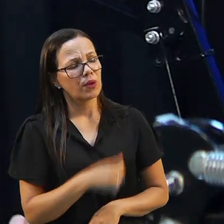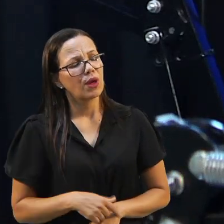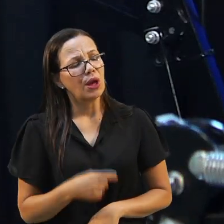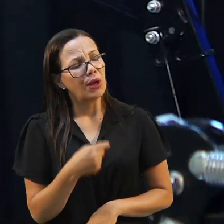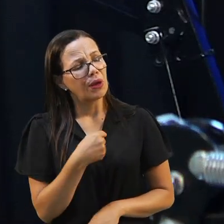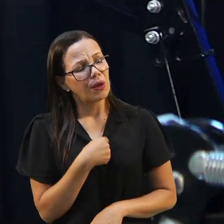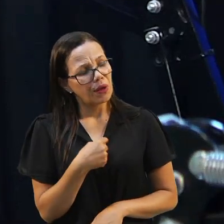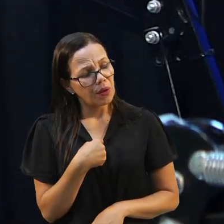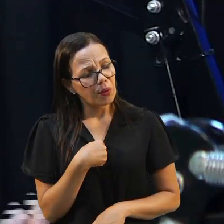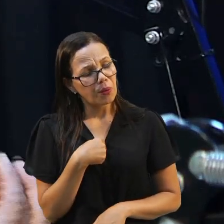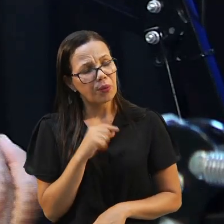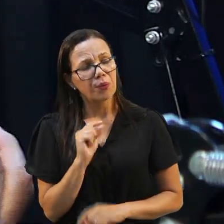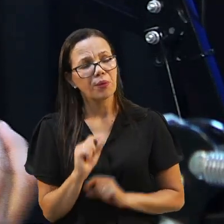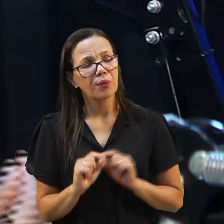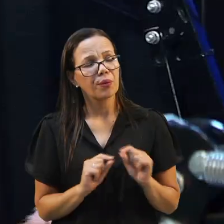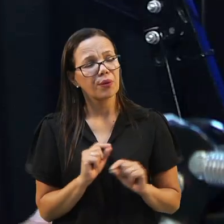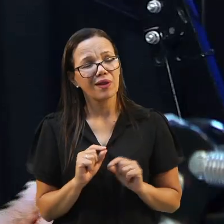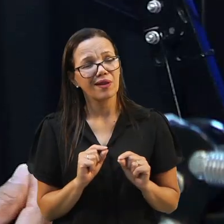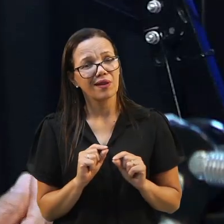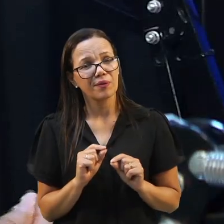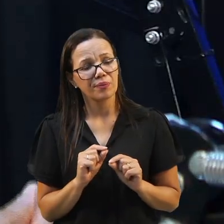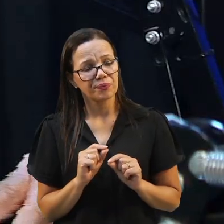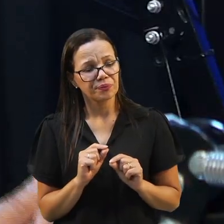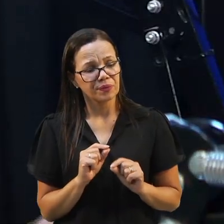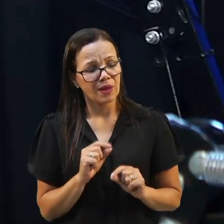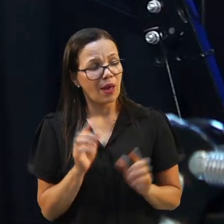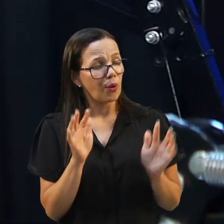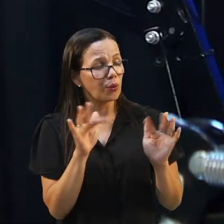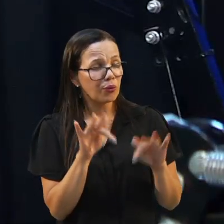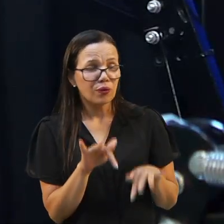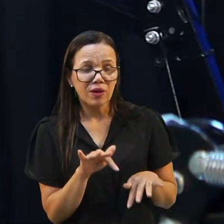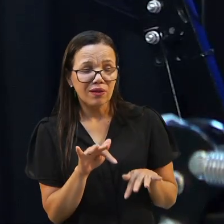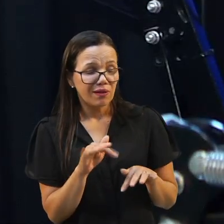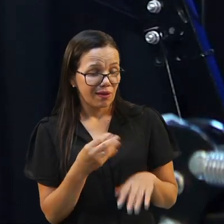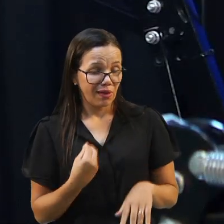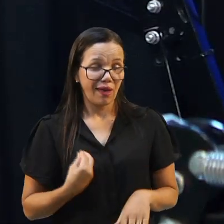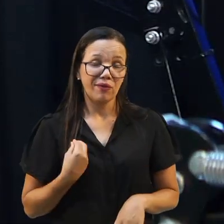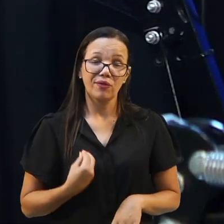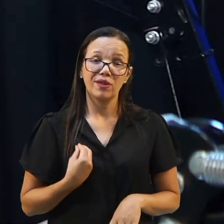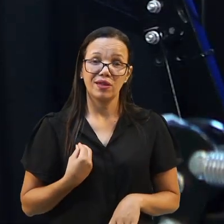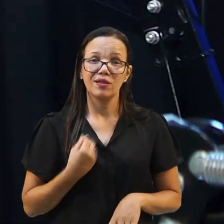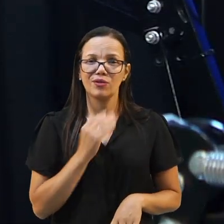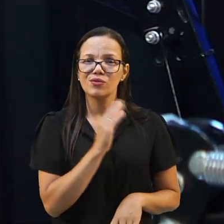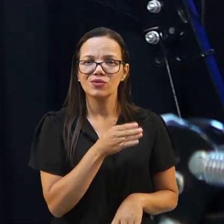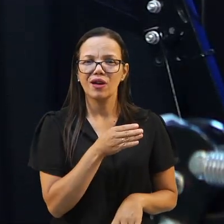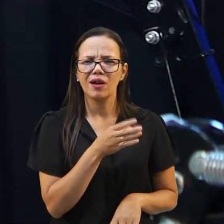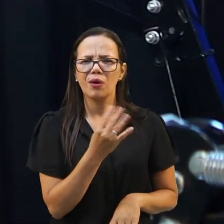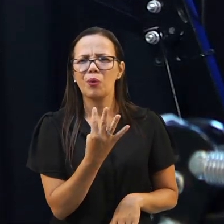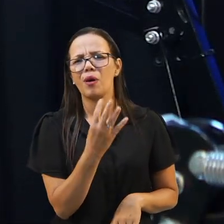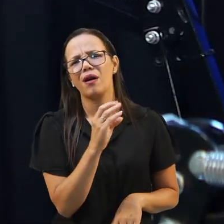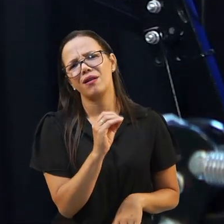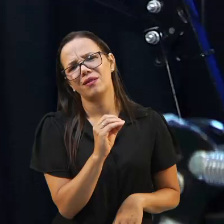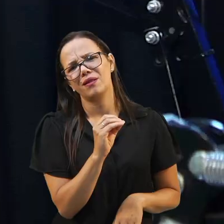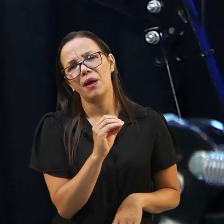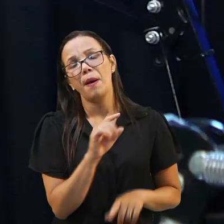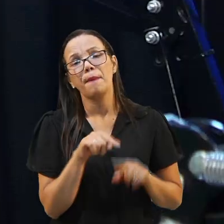estava, para ele, era um final de vida. Ele veio falecer